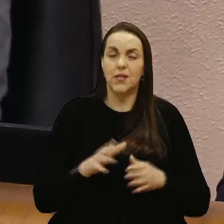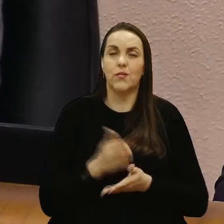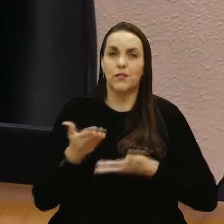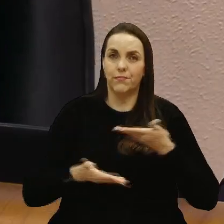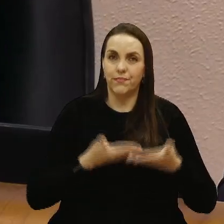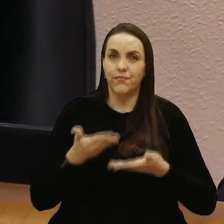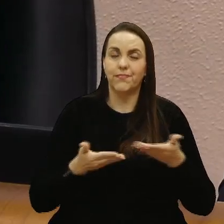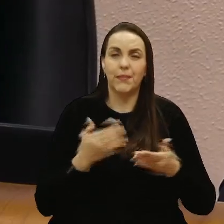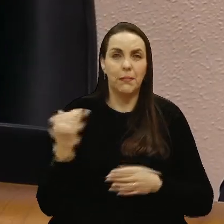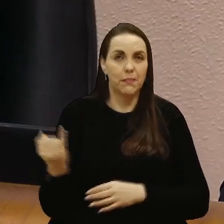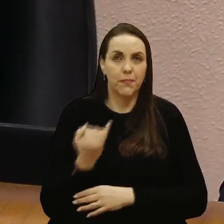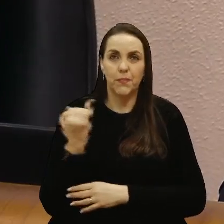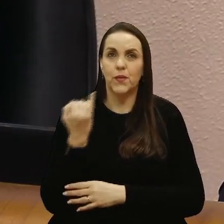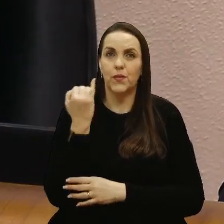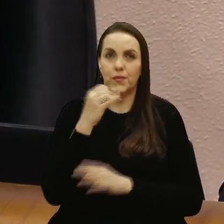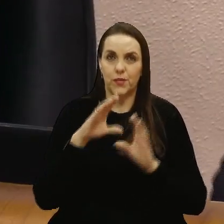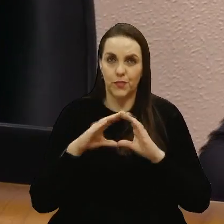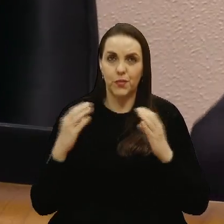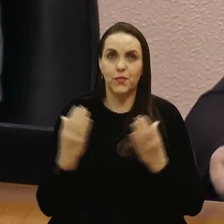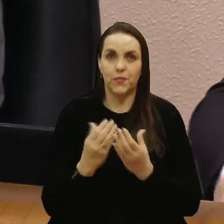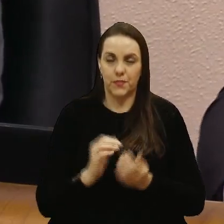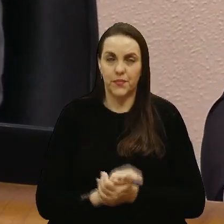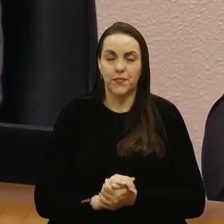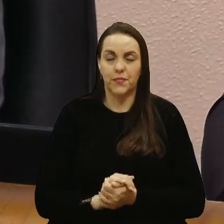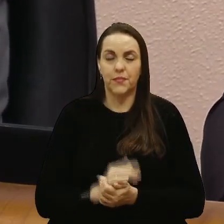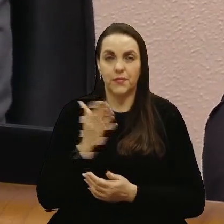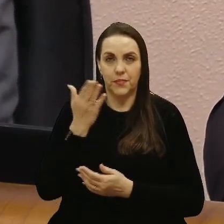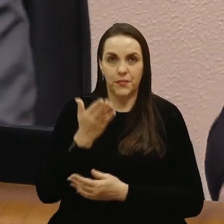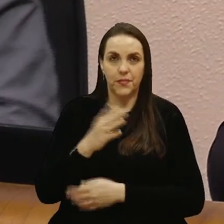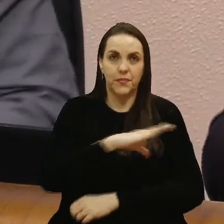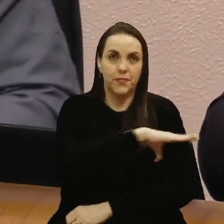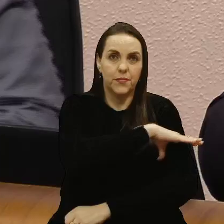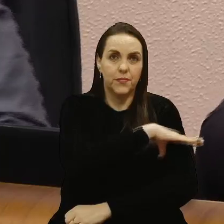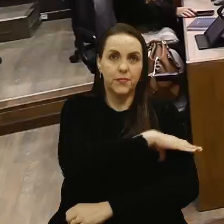essencial para a nossa comunidade. Com a palavra, vereador Capitão Ramon.